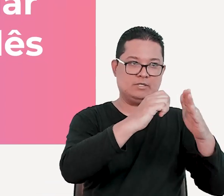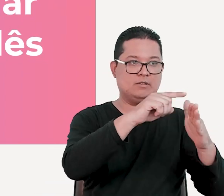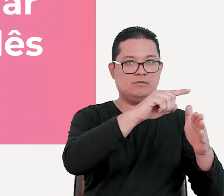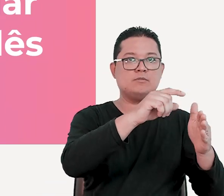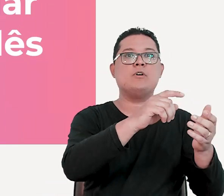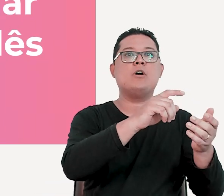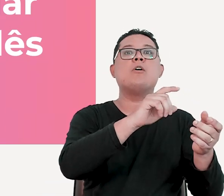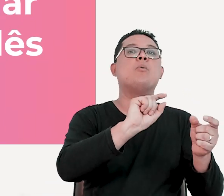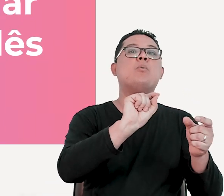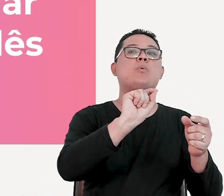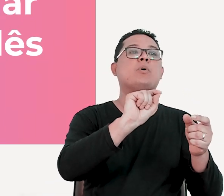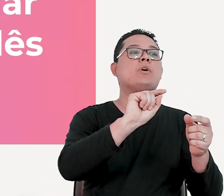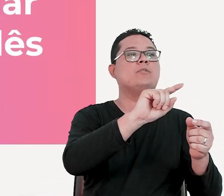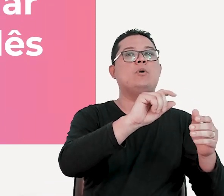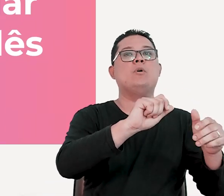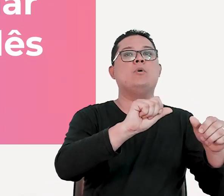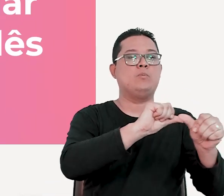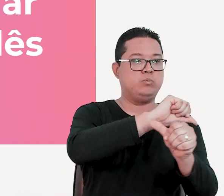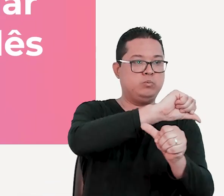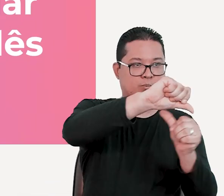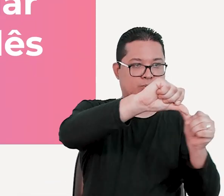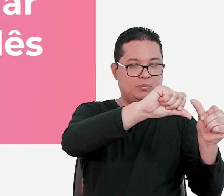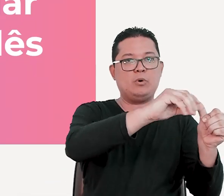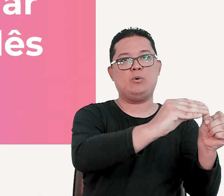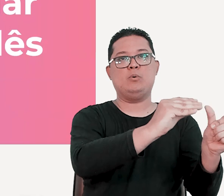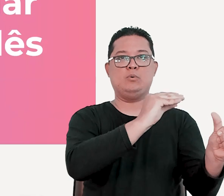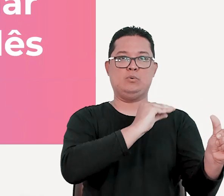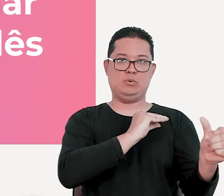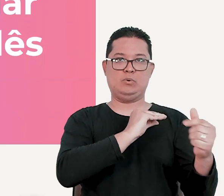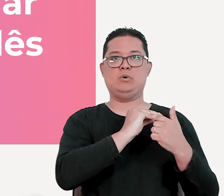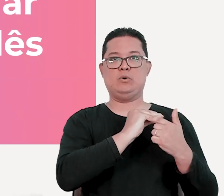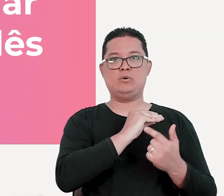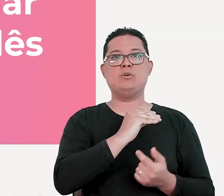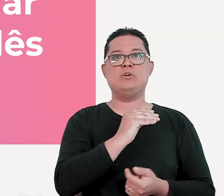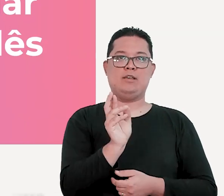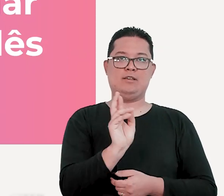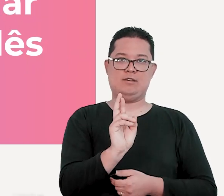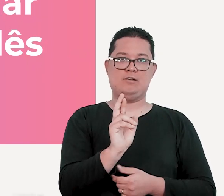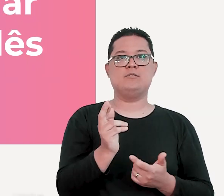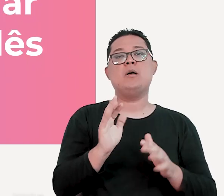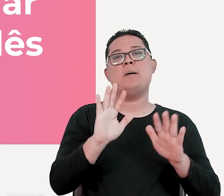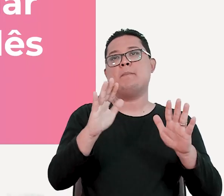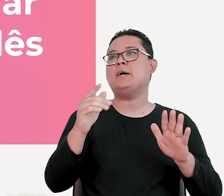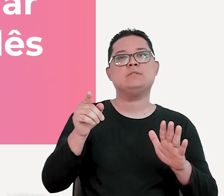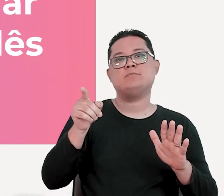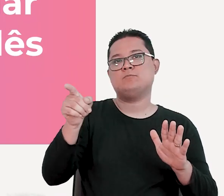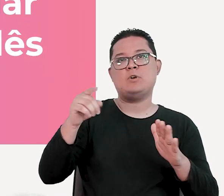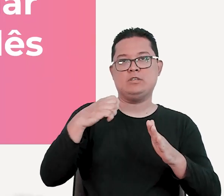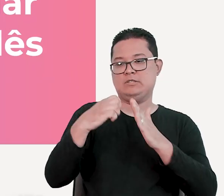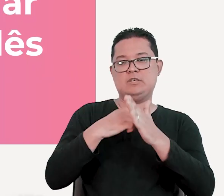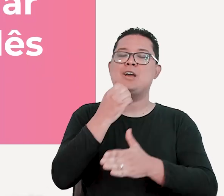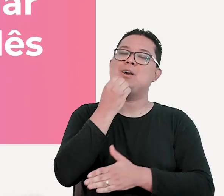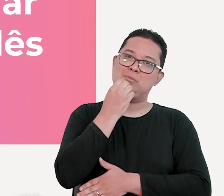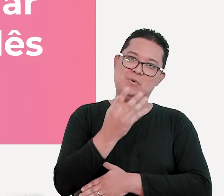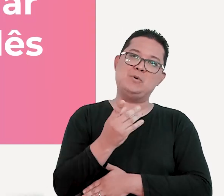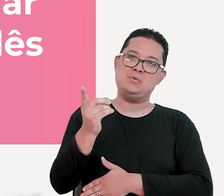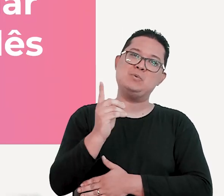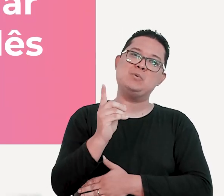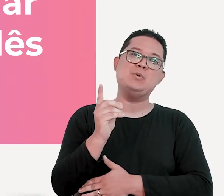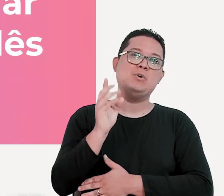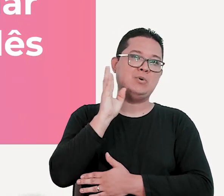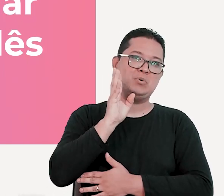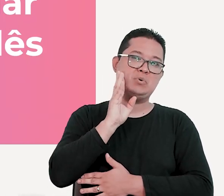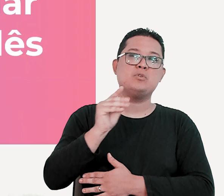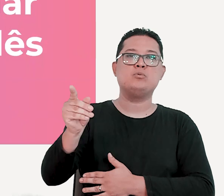mas aí eu também penso, né? Se não fosse a minha agência, eu também não ia ter esse emprego, então vamos lavar a outra, um ajuda o outro. Na hora de negociar